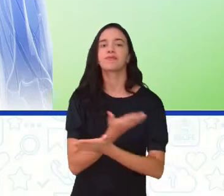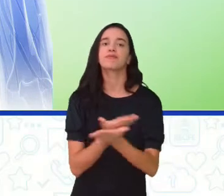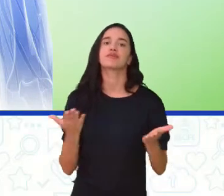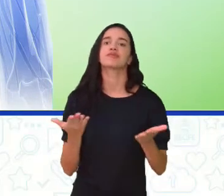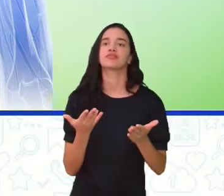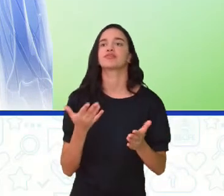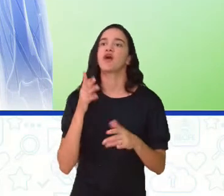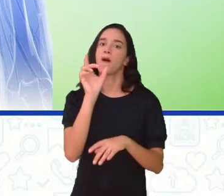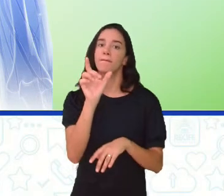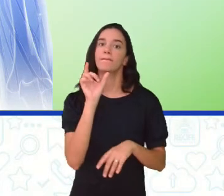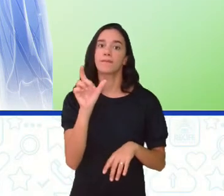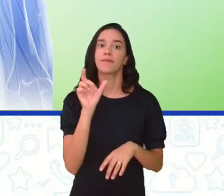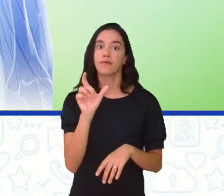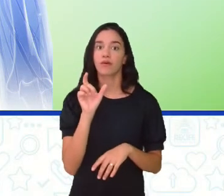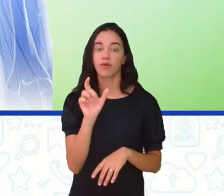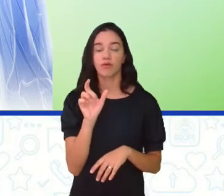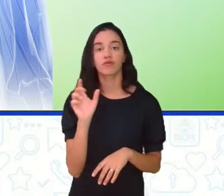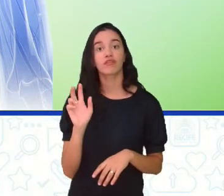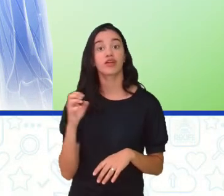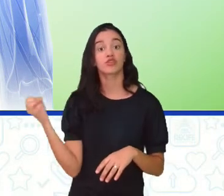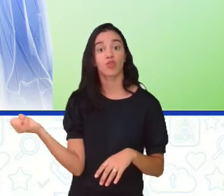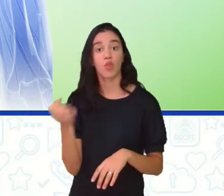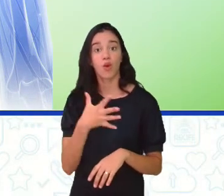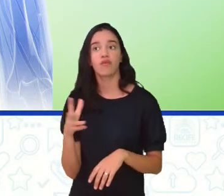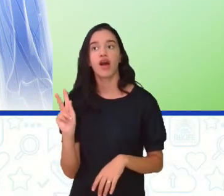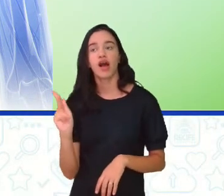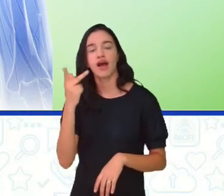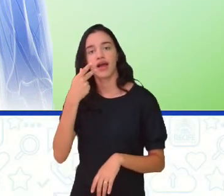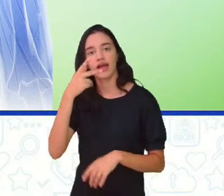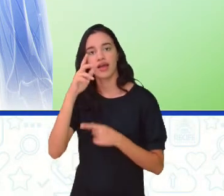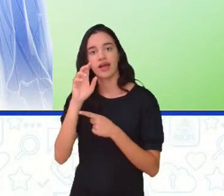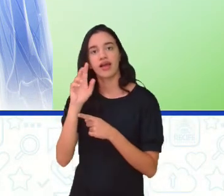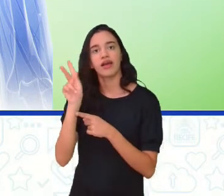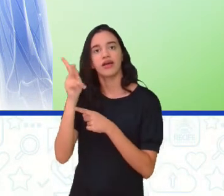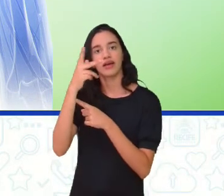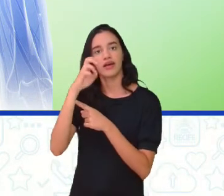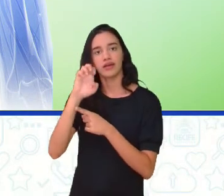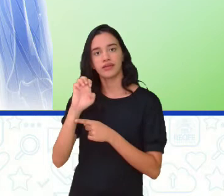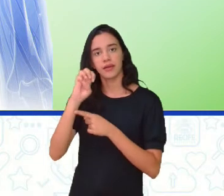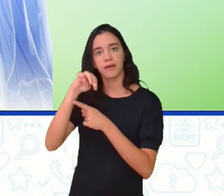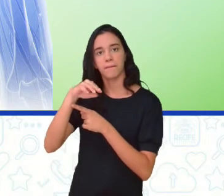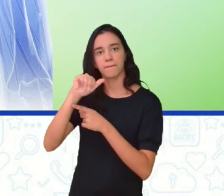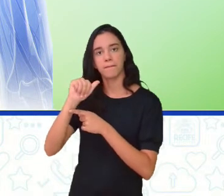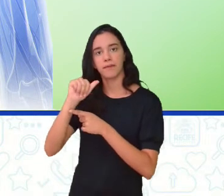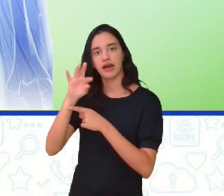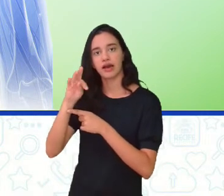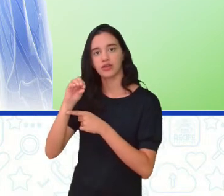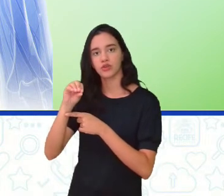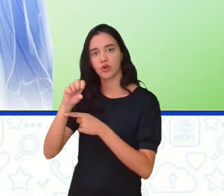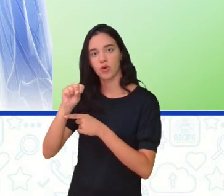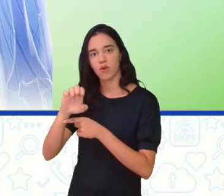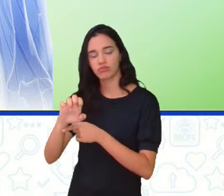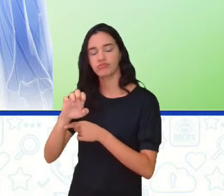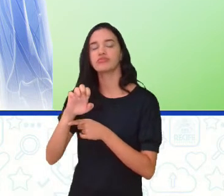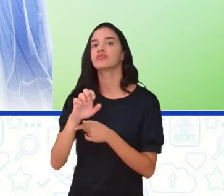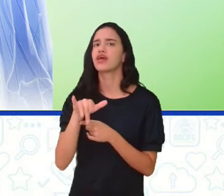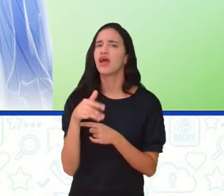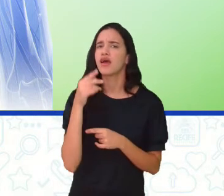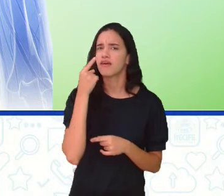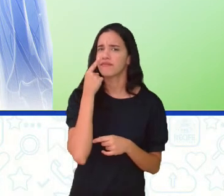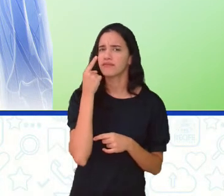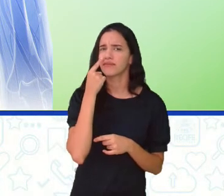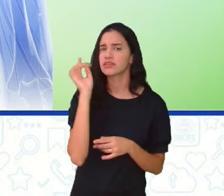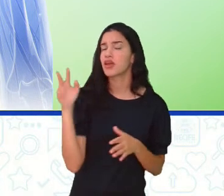nova palavra, a hematose. A hematose eu posso chamar também de trocas gasosas. Veja,